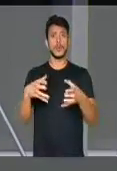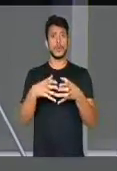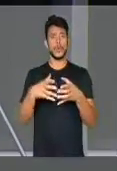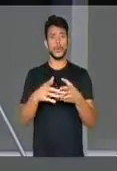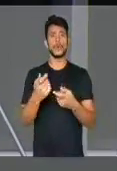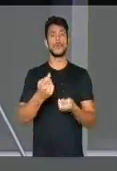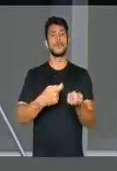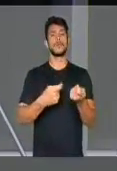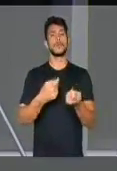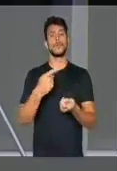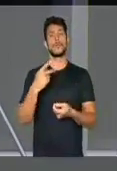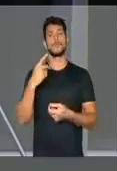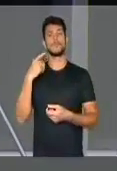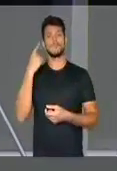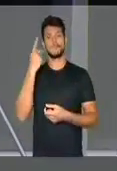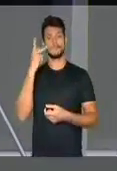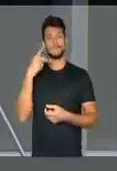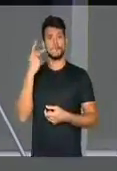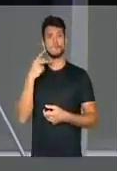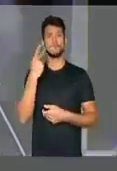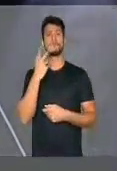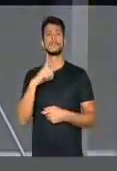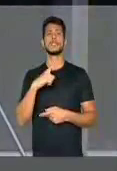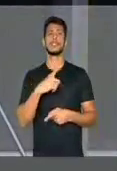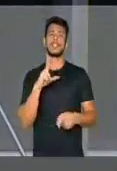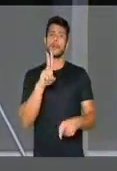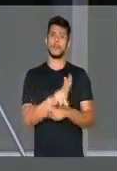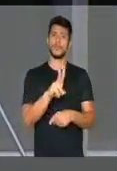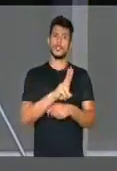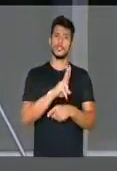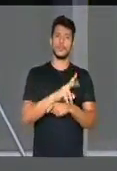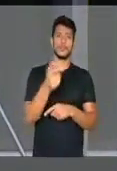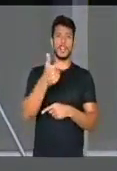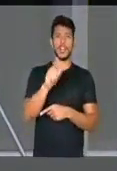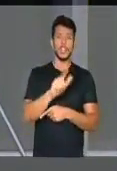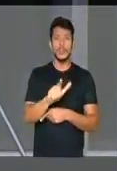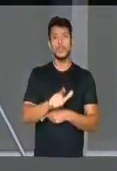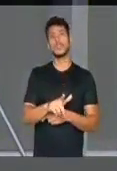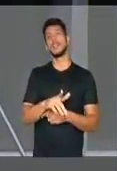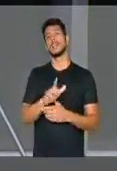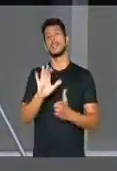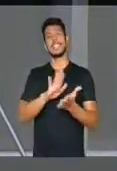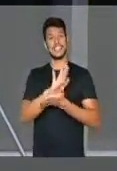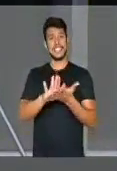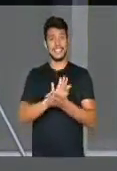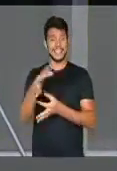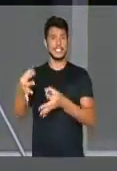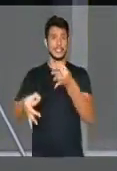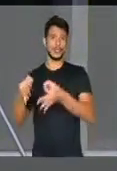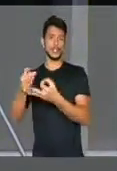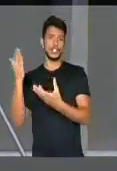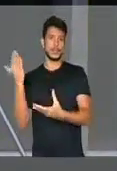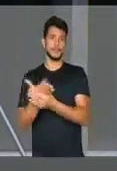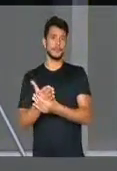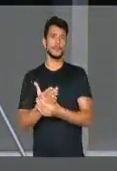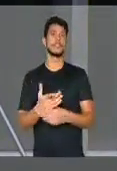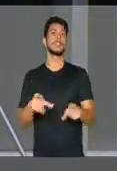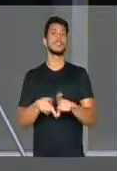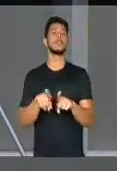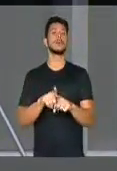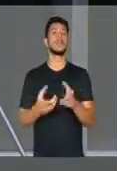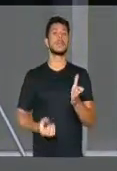econômico que se protege de ser punido pela justiça a qualquer custo e implanta